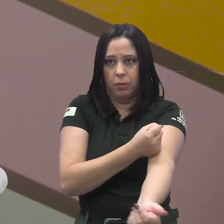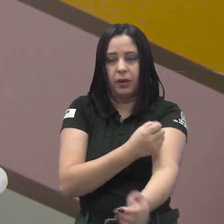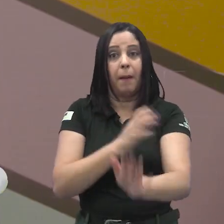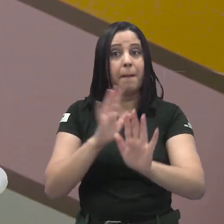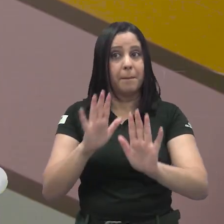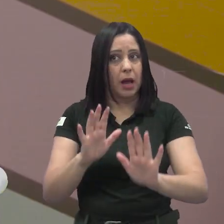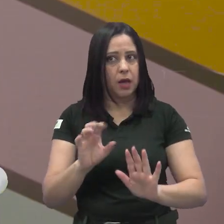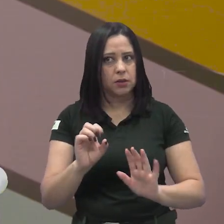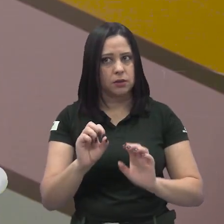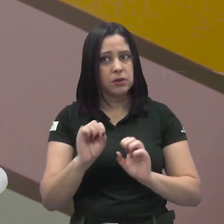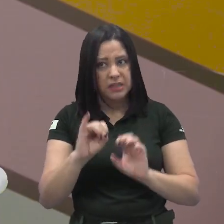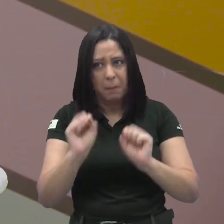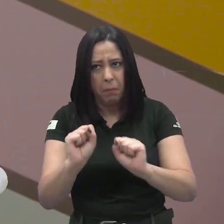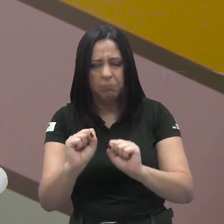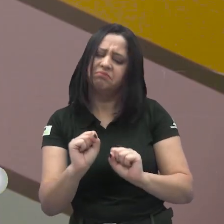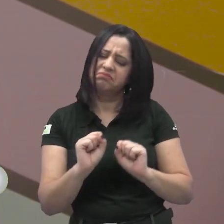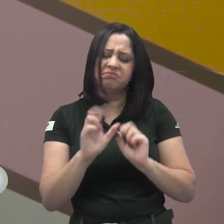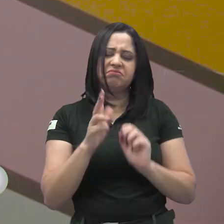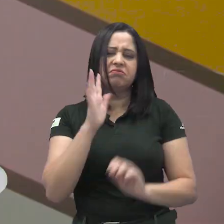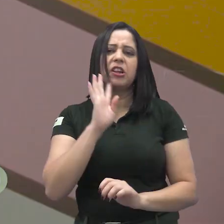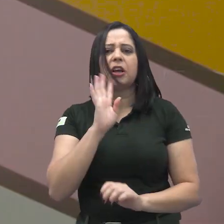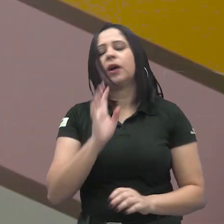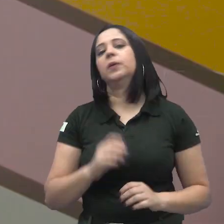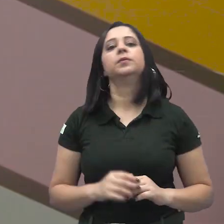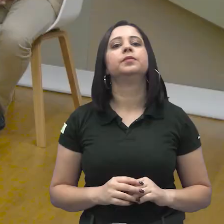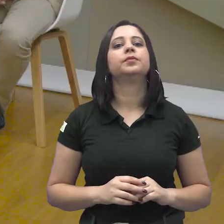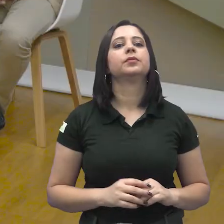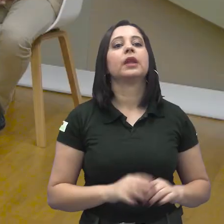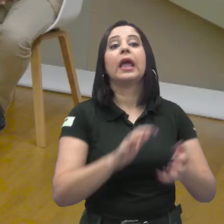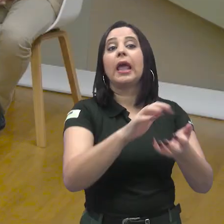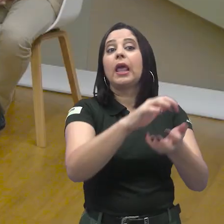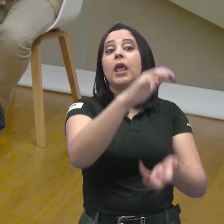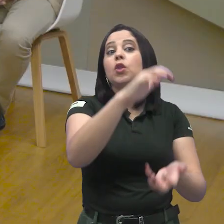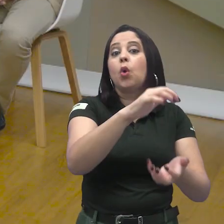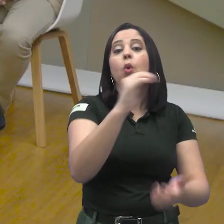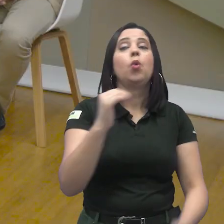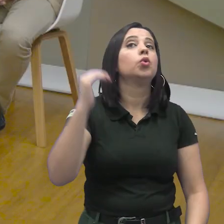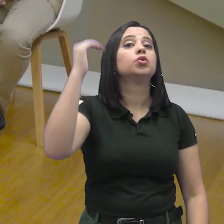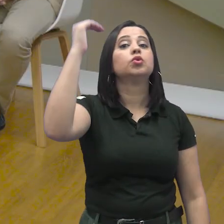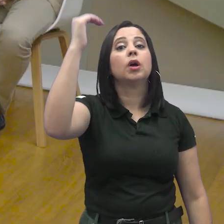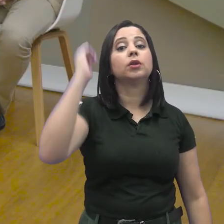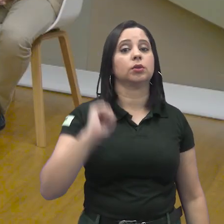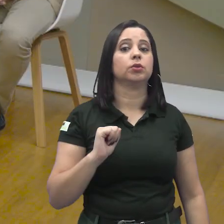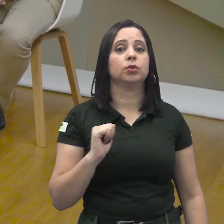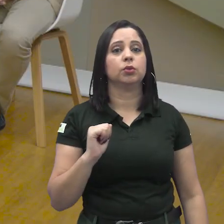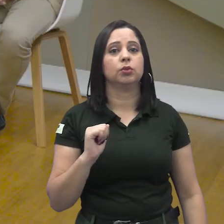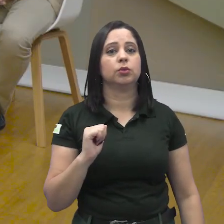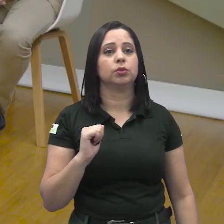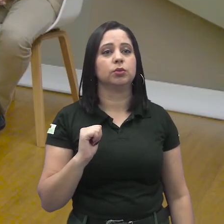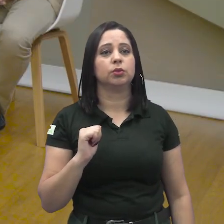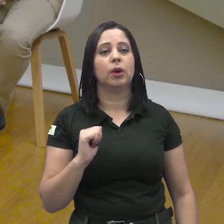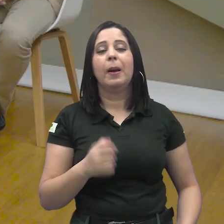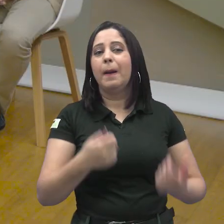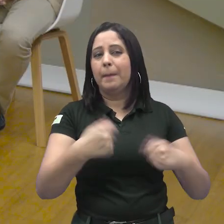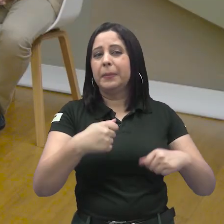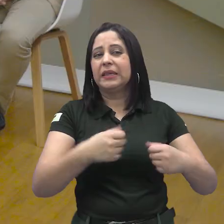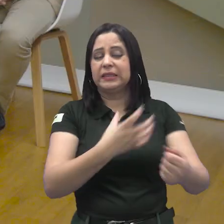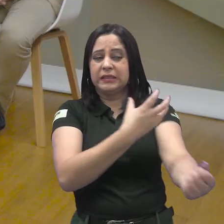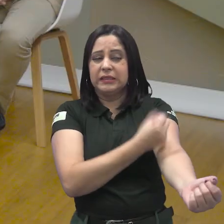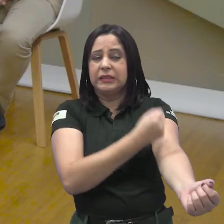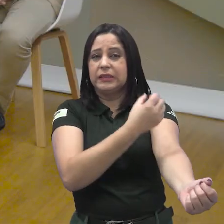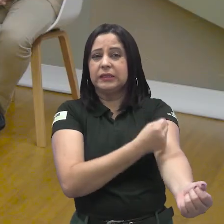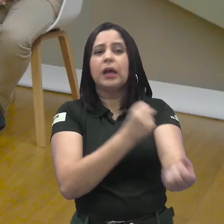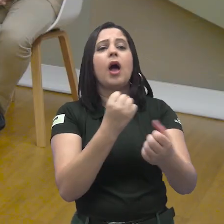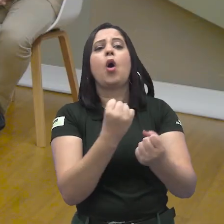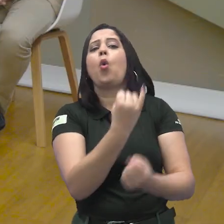Mas, se puder medir, é melhor. Melhor medir do que não medir. E os idosos, adultos, qual a regularidade assim, que é bacana medir a pressão